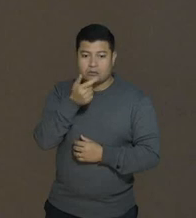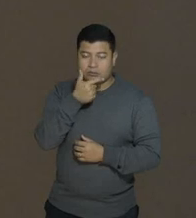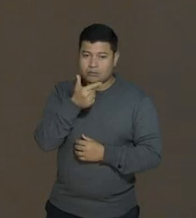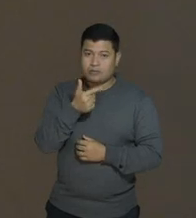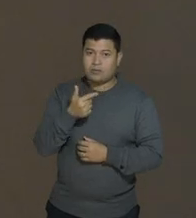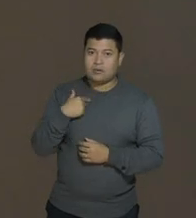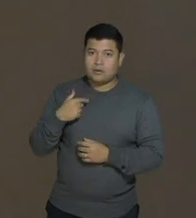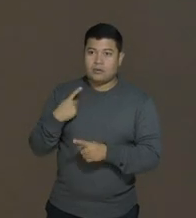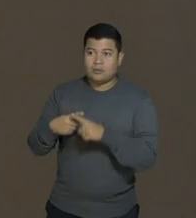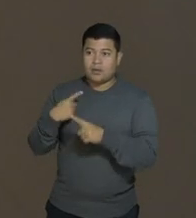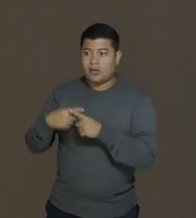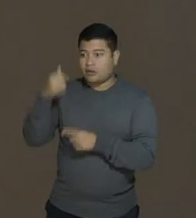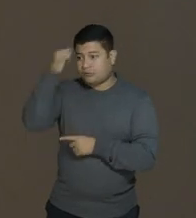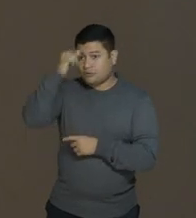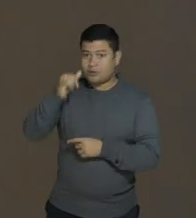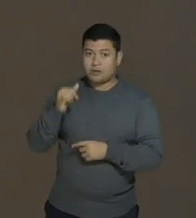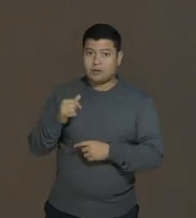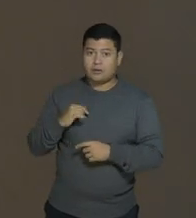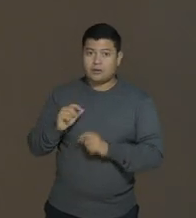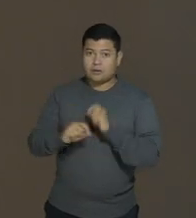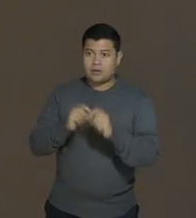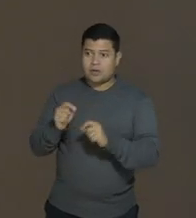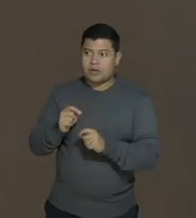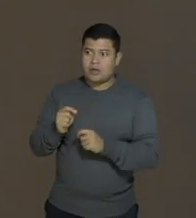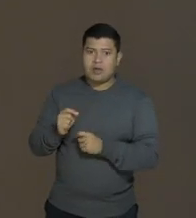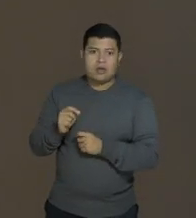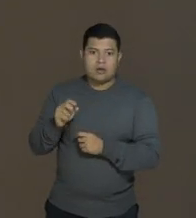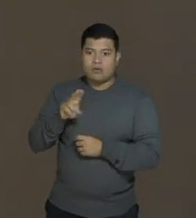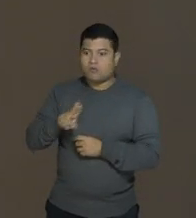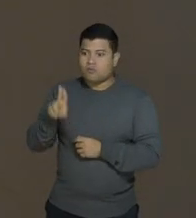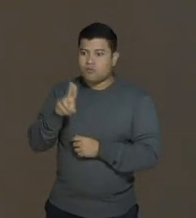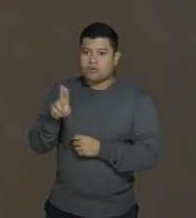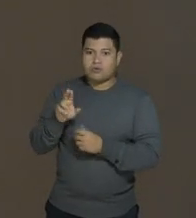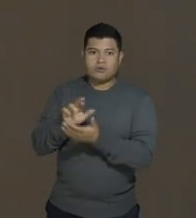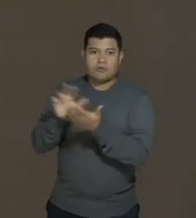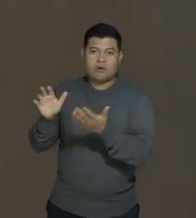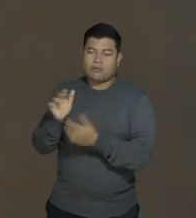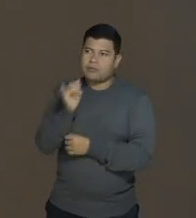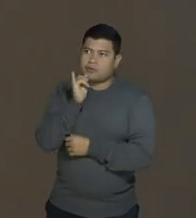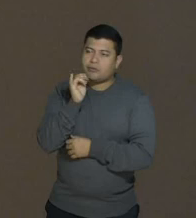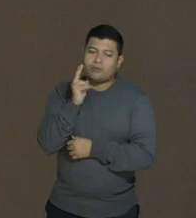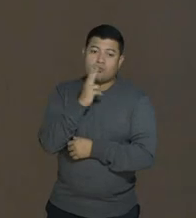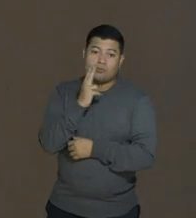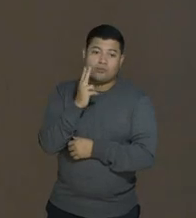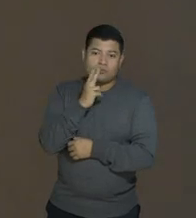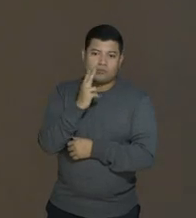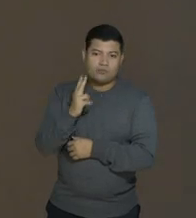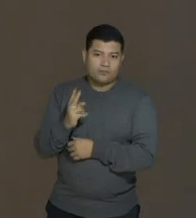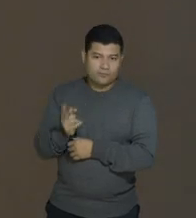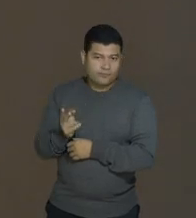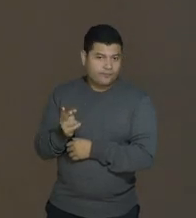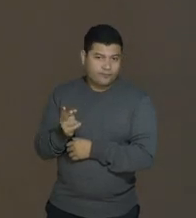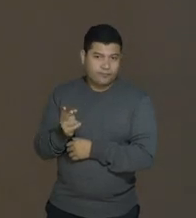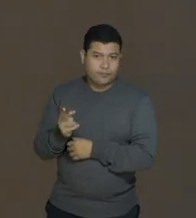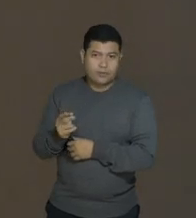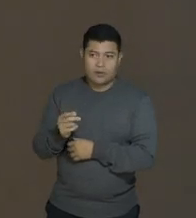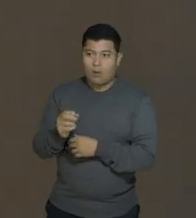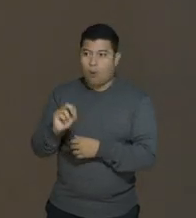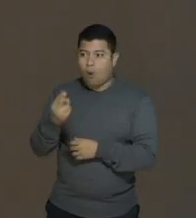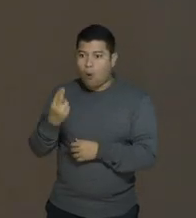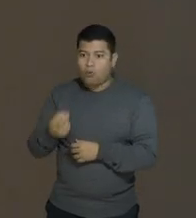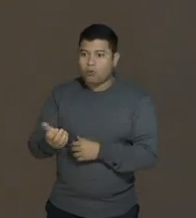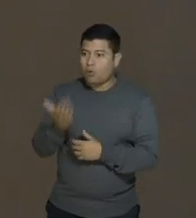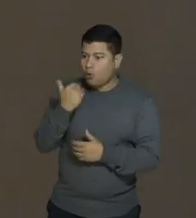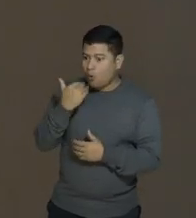compulsão, para tirar fumante. É uma das coisas que a gente usa para a compulsão alimentar, né? Essa